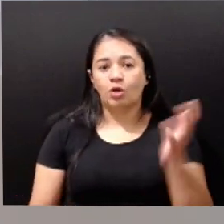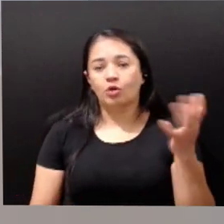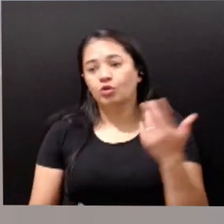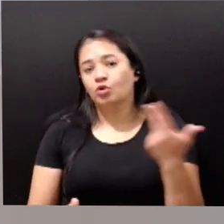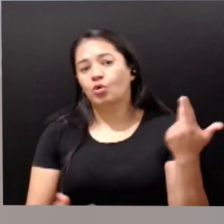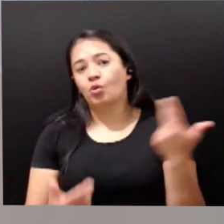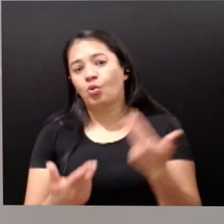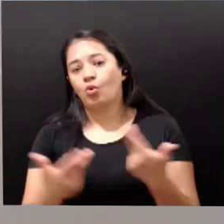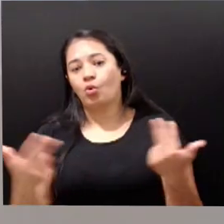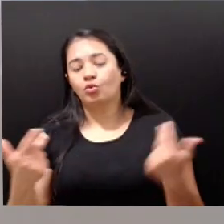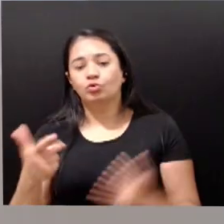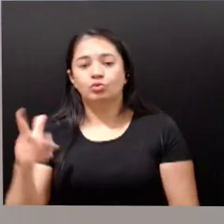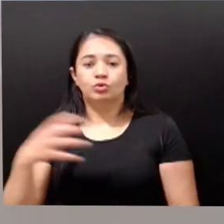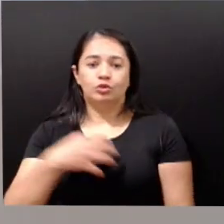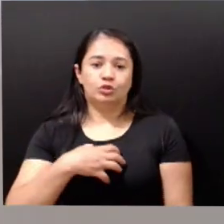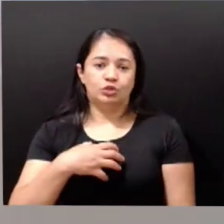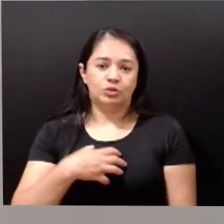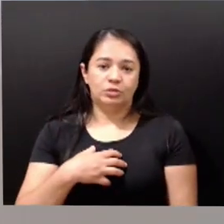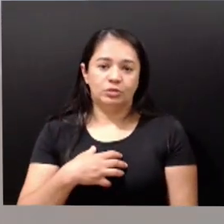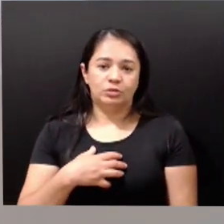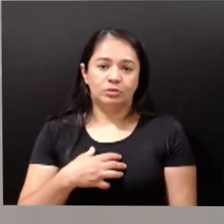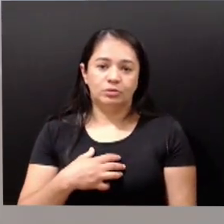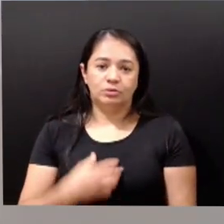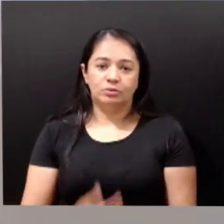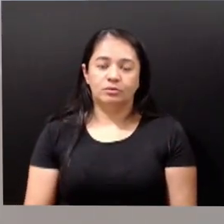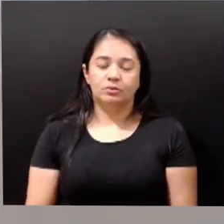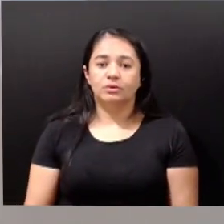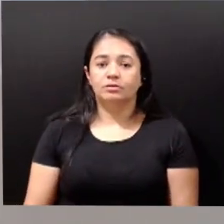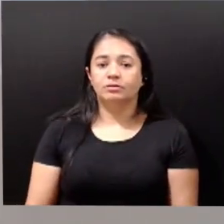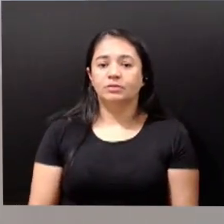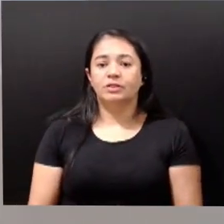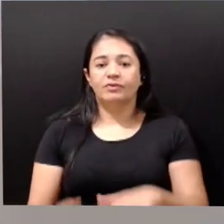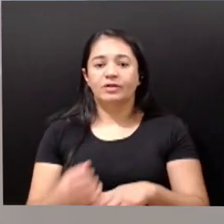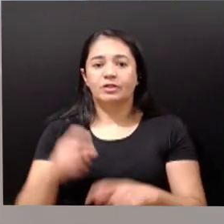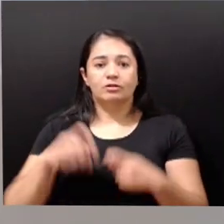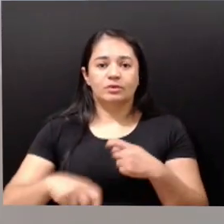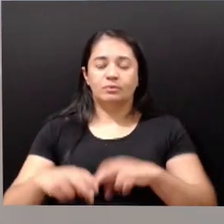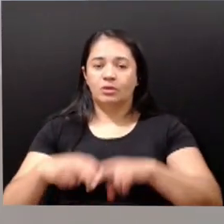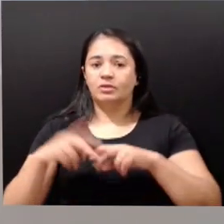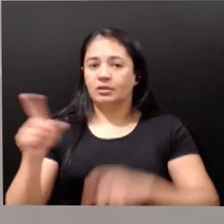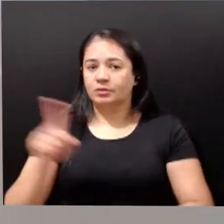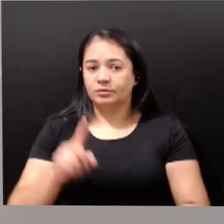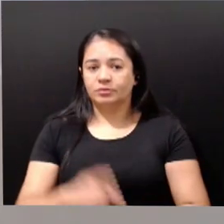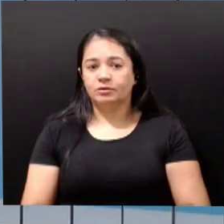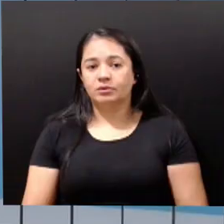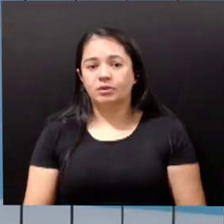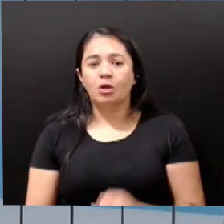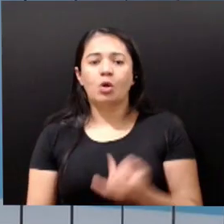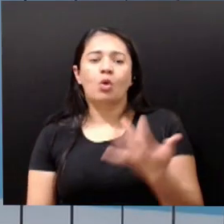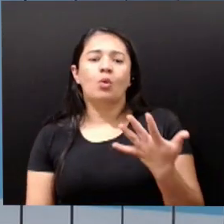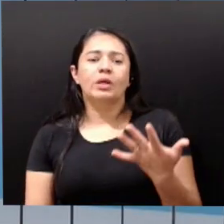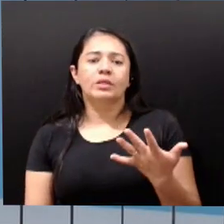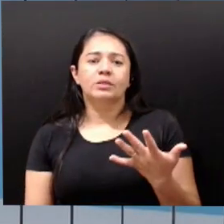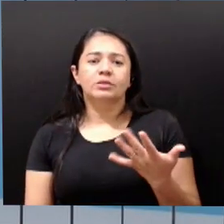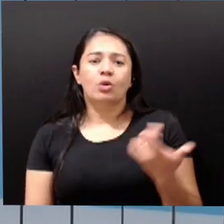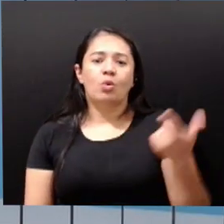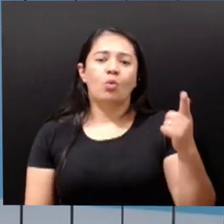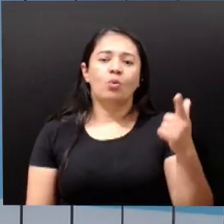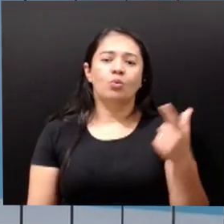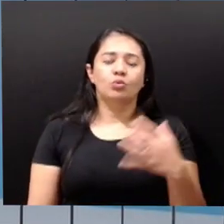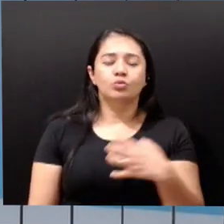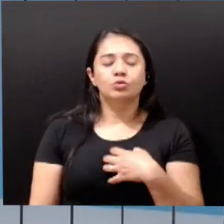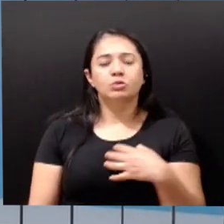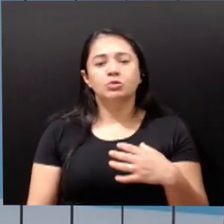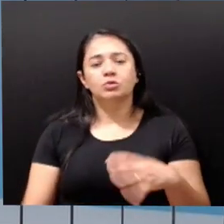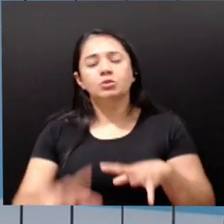pode acontecer por outras vias de contaminação. Então não é considerado uma infecção sexualmente transmissível. Doutor, e quais seriam essas